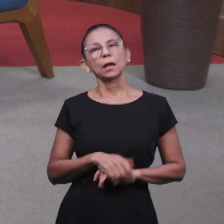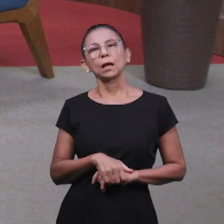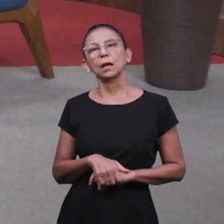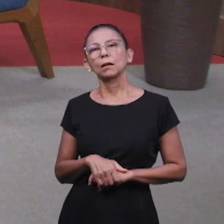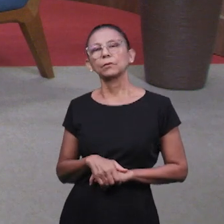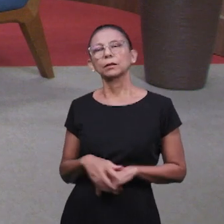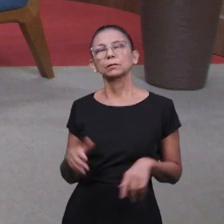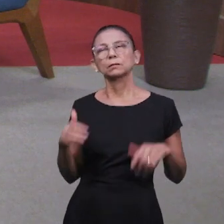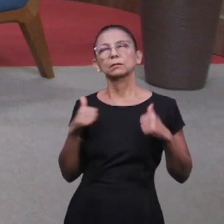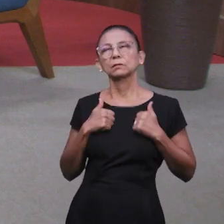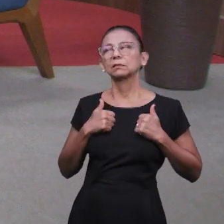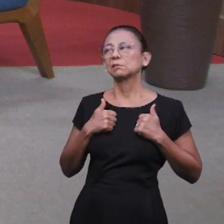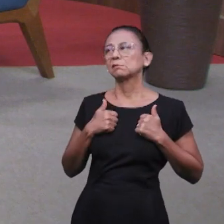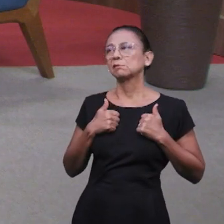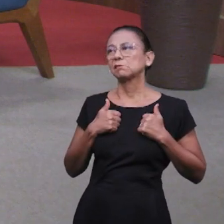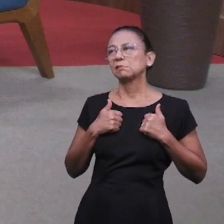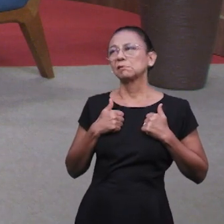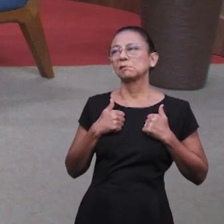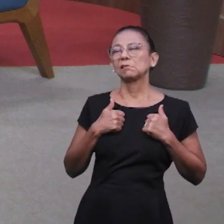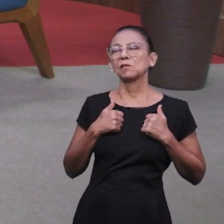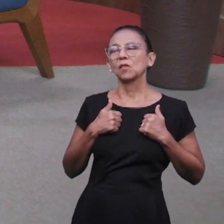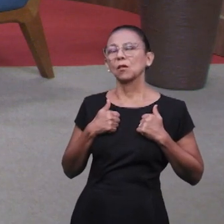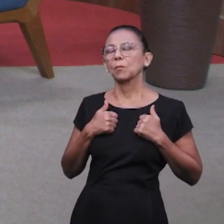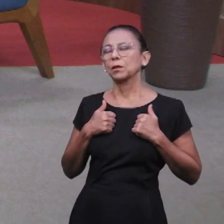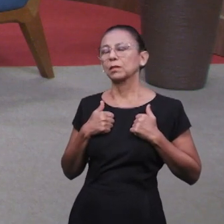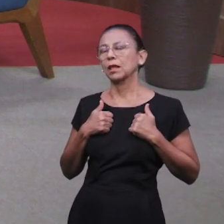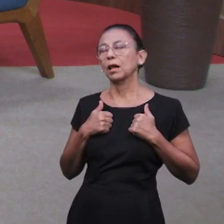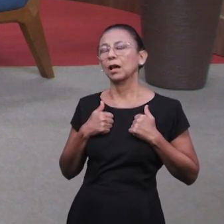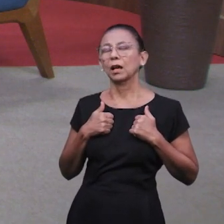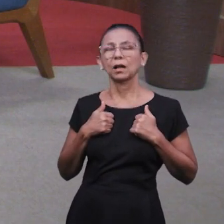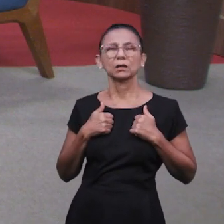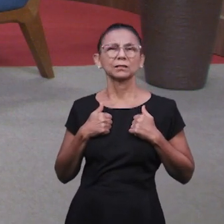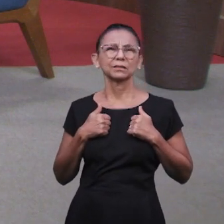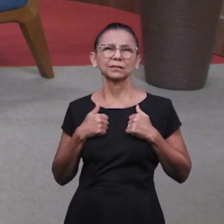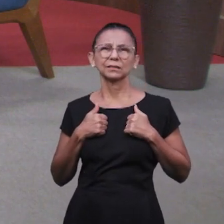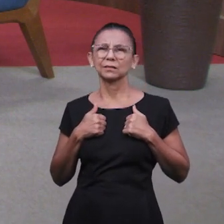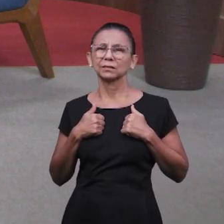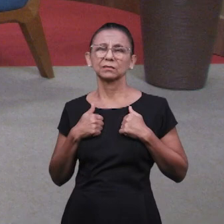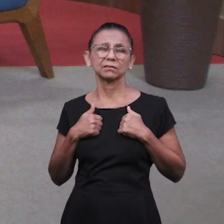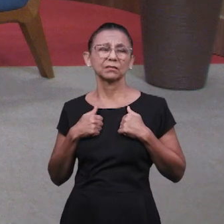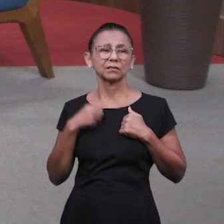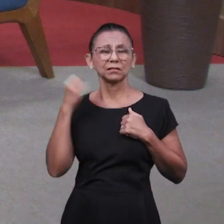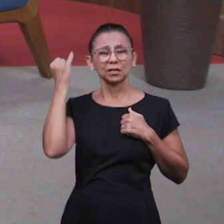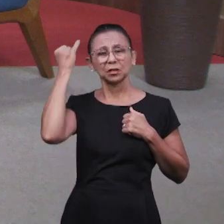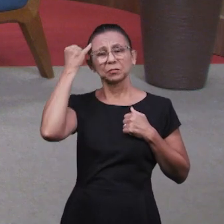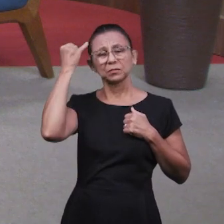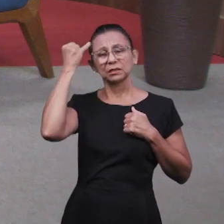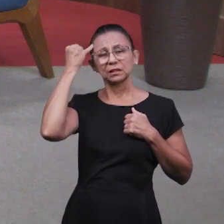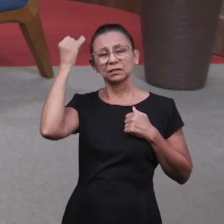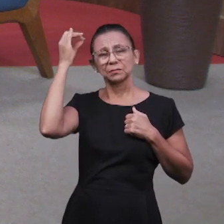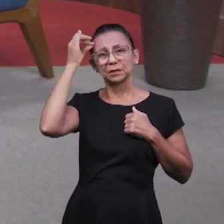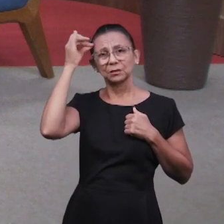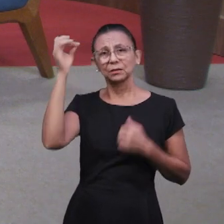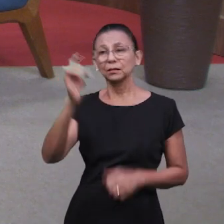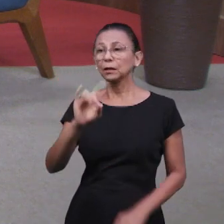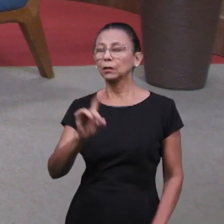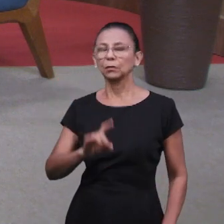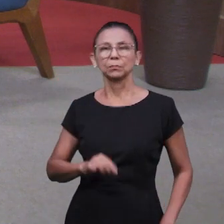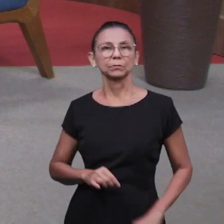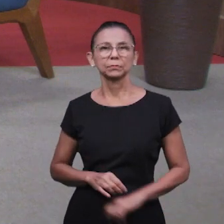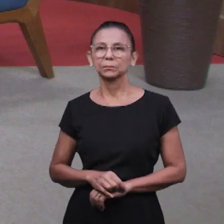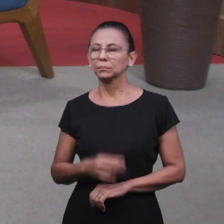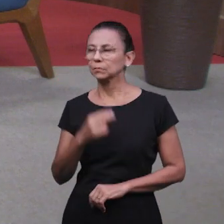posição de relaxamento, acomodação, ociosidade, preguiça